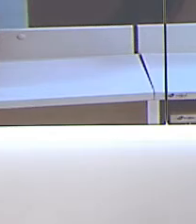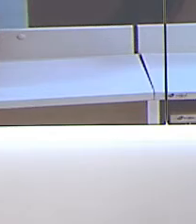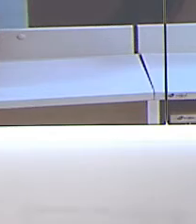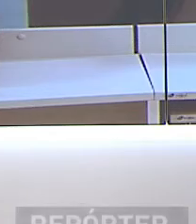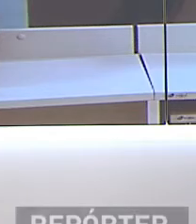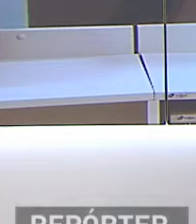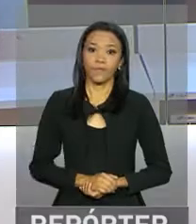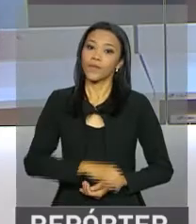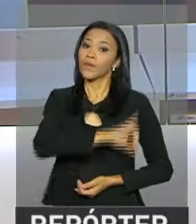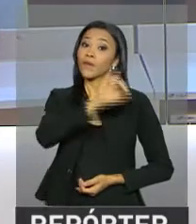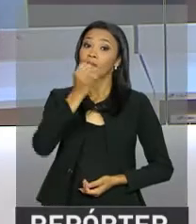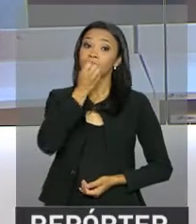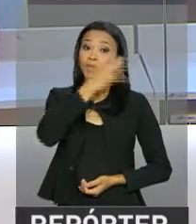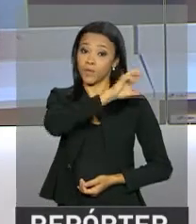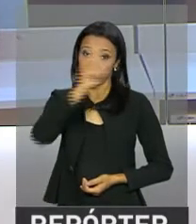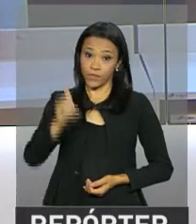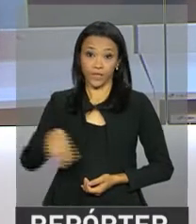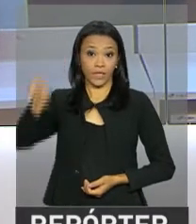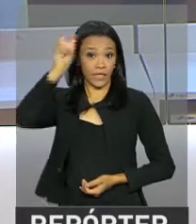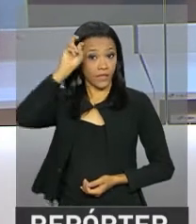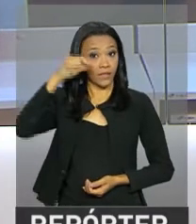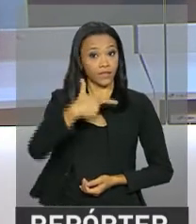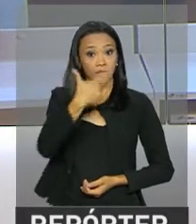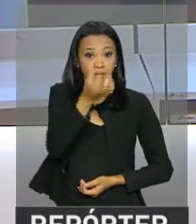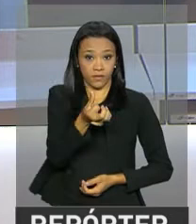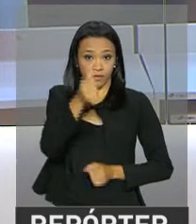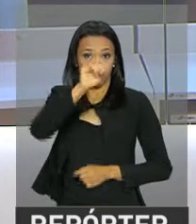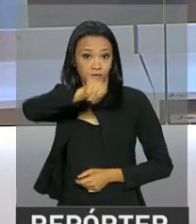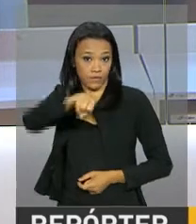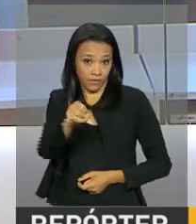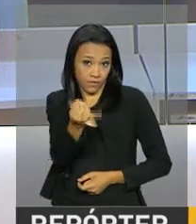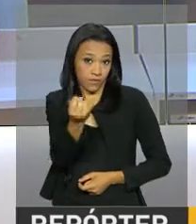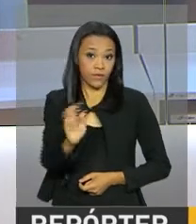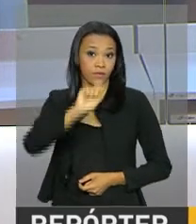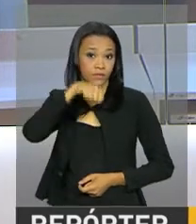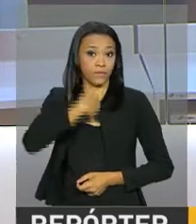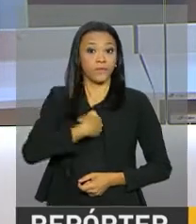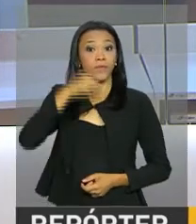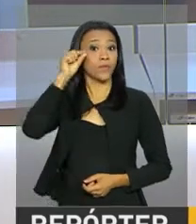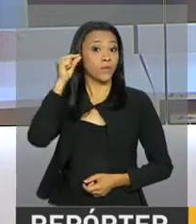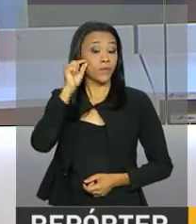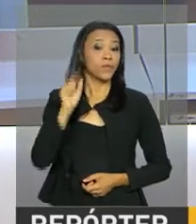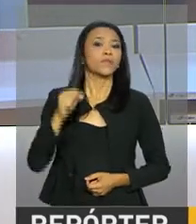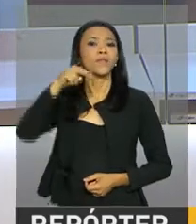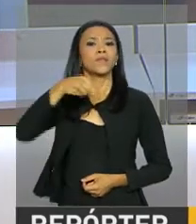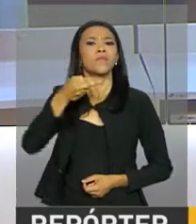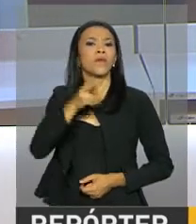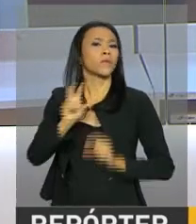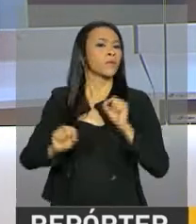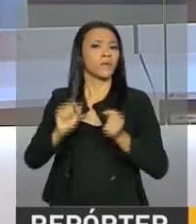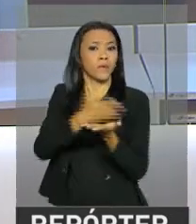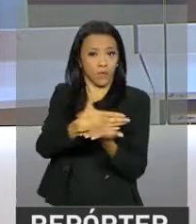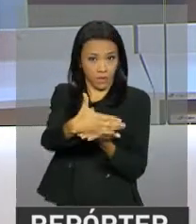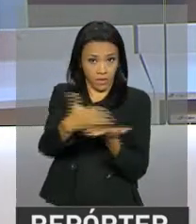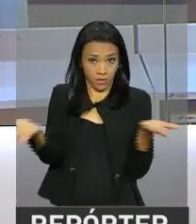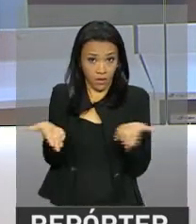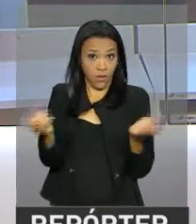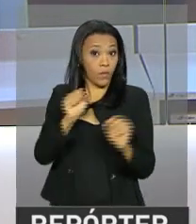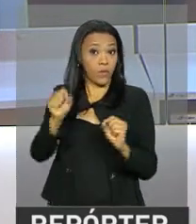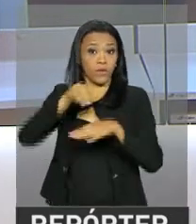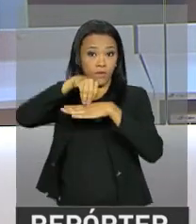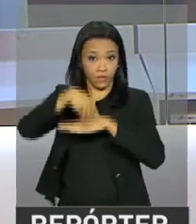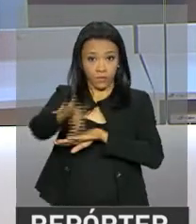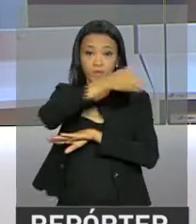olá bom dia quinta-feira 26 de janeiro eu sou renata corsini o repórter nbr começa agora com as